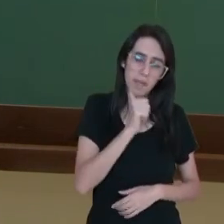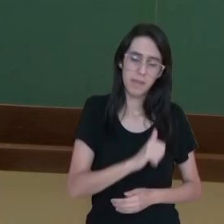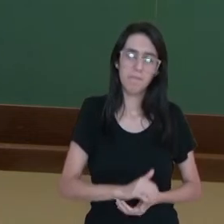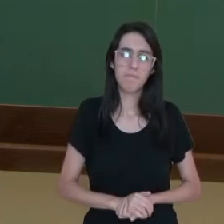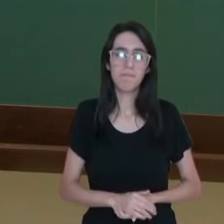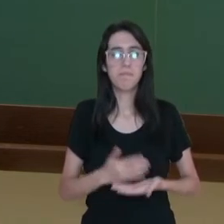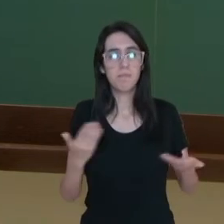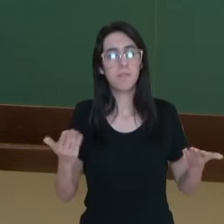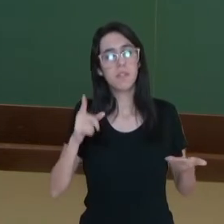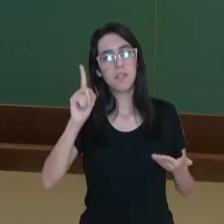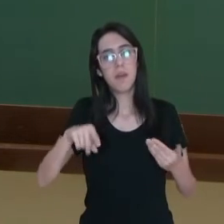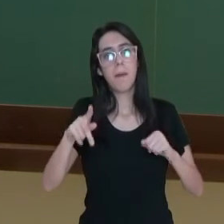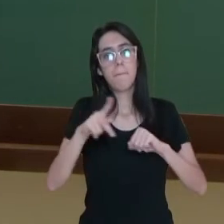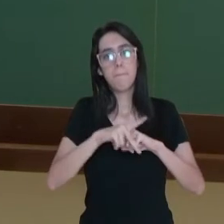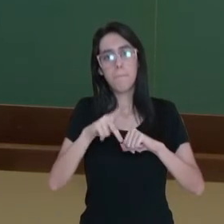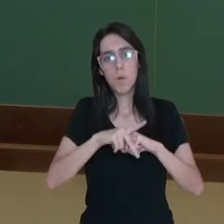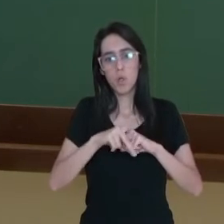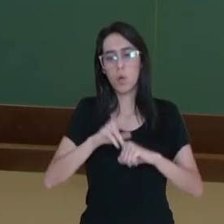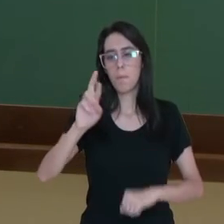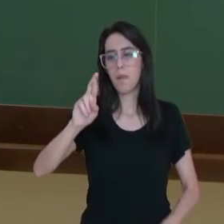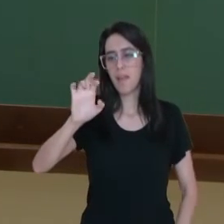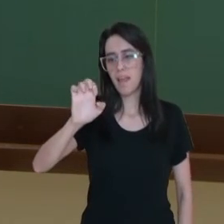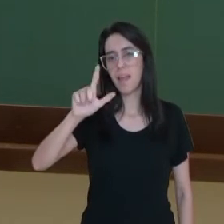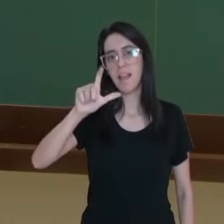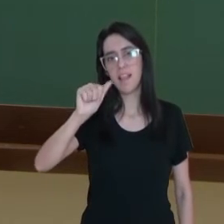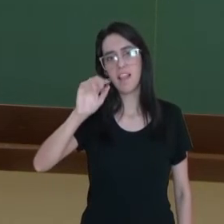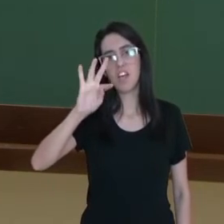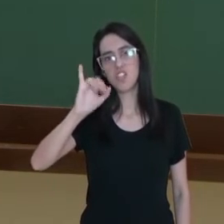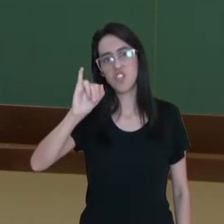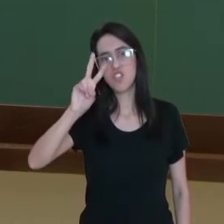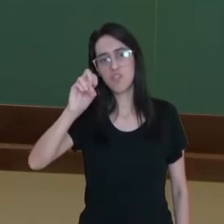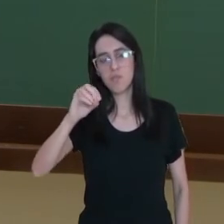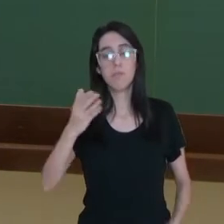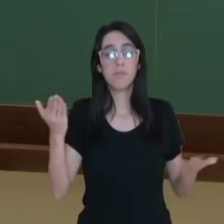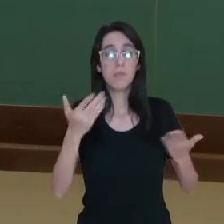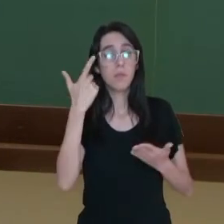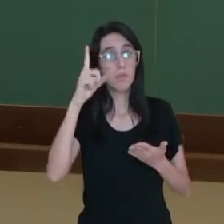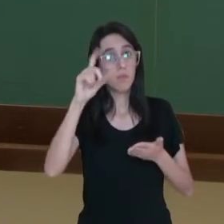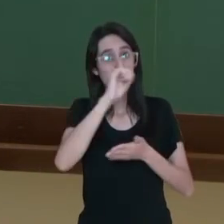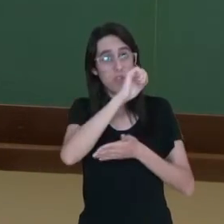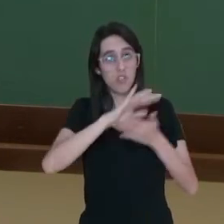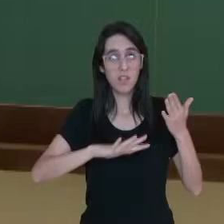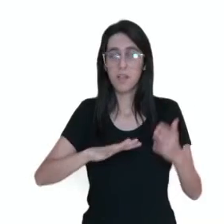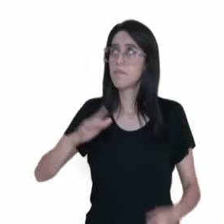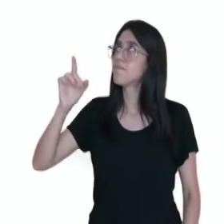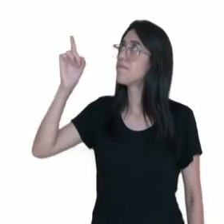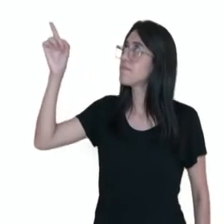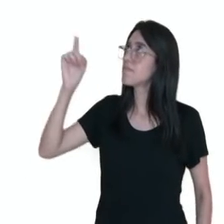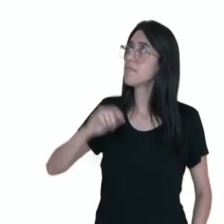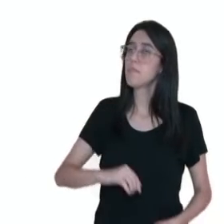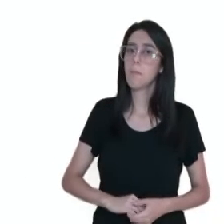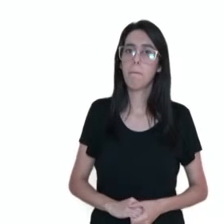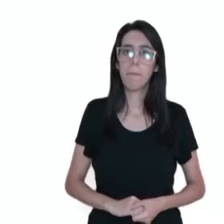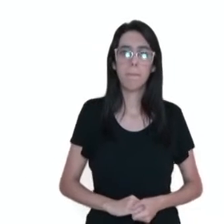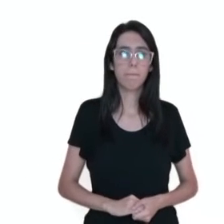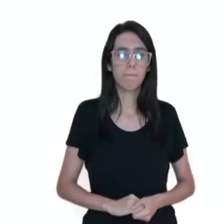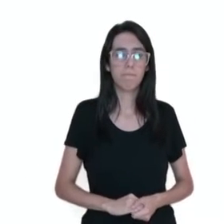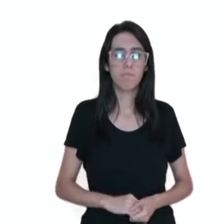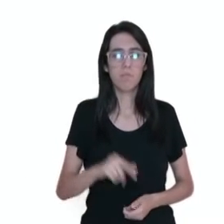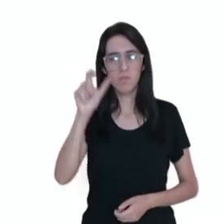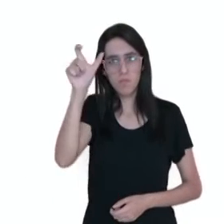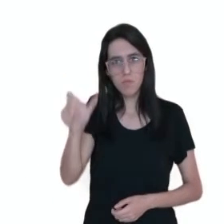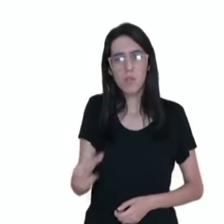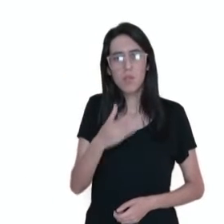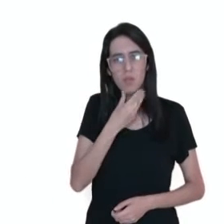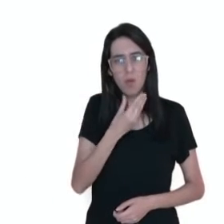Então, esses são os pronomes relativos. Vamos aqui à terceira atividade. Mas nada disso abala o vovô, que